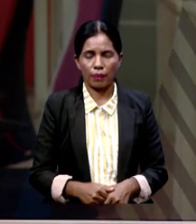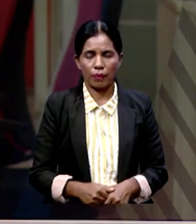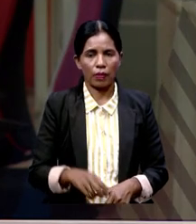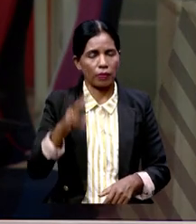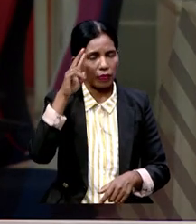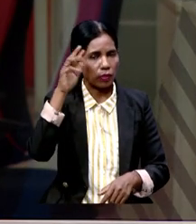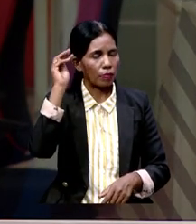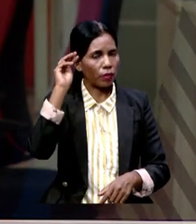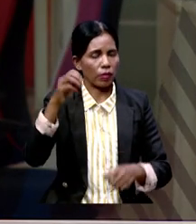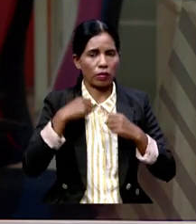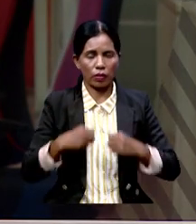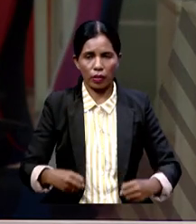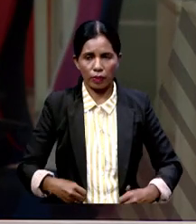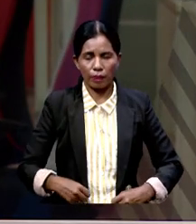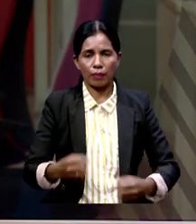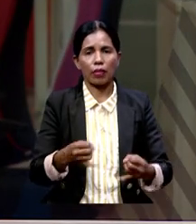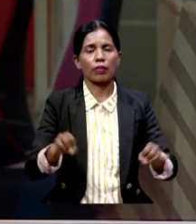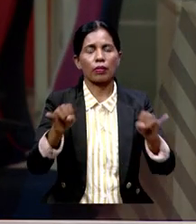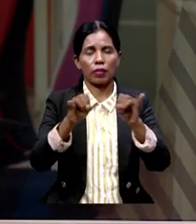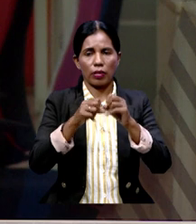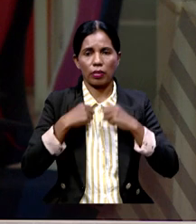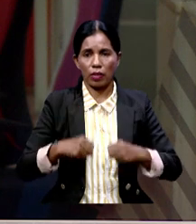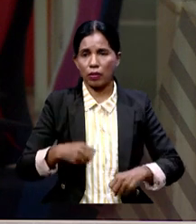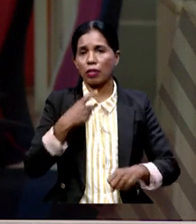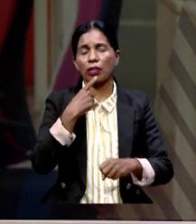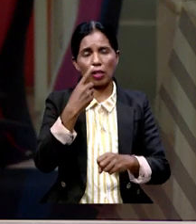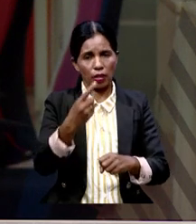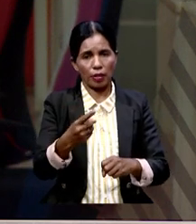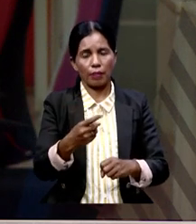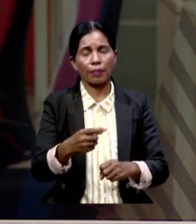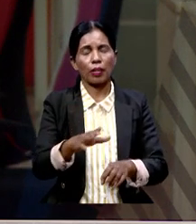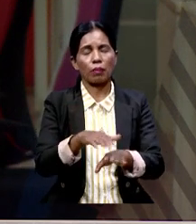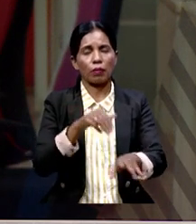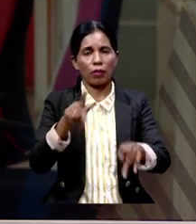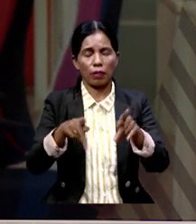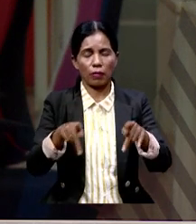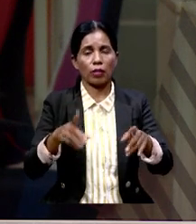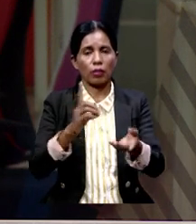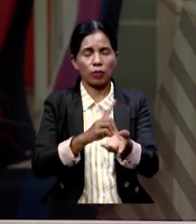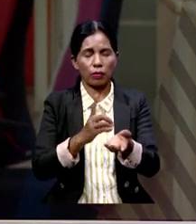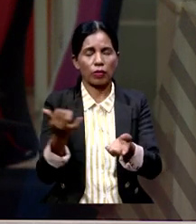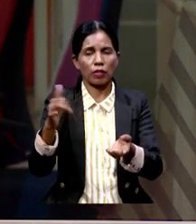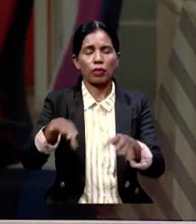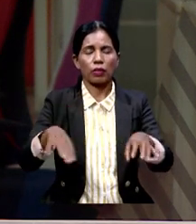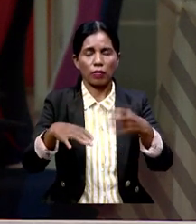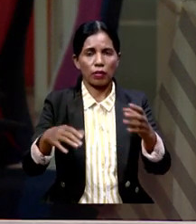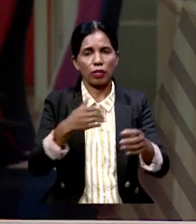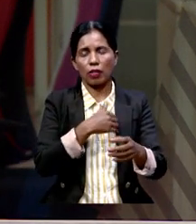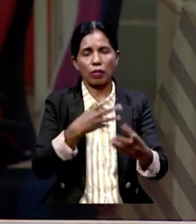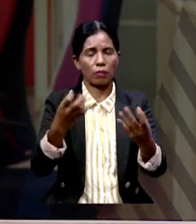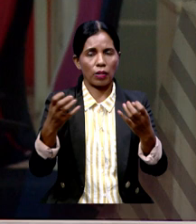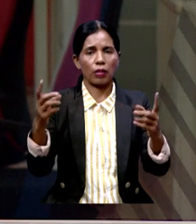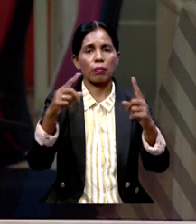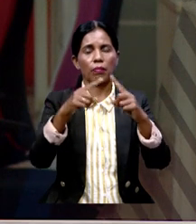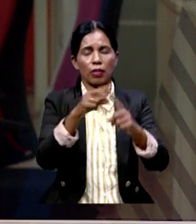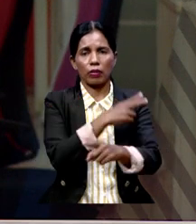Vice-ministro sobre asunto fortalecimiento institucional saúde reconoce recrutamiento pessoal saúde será suficiente para facilitar